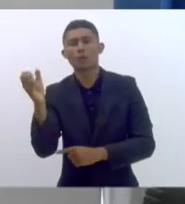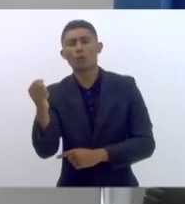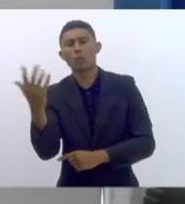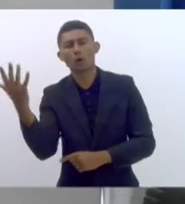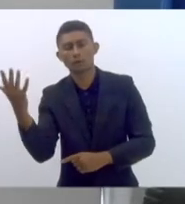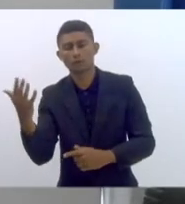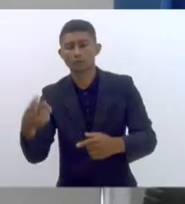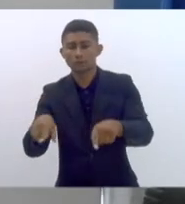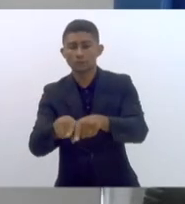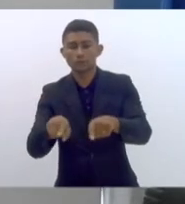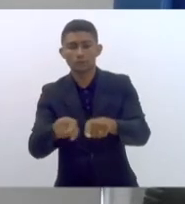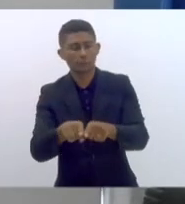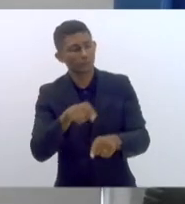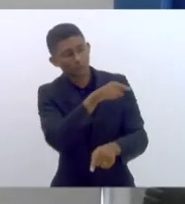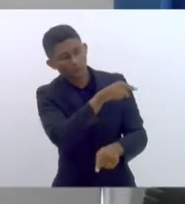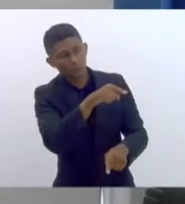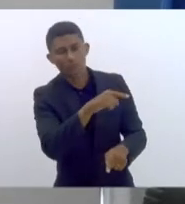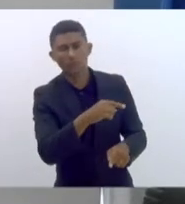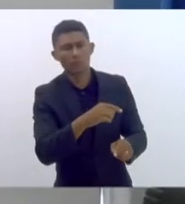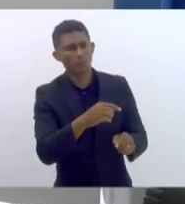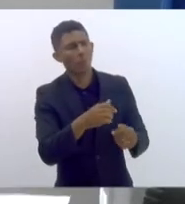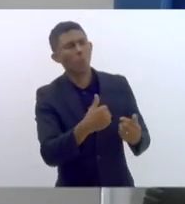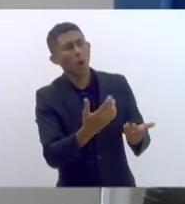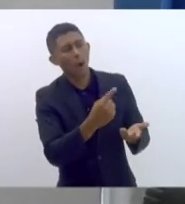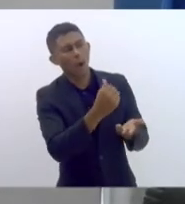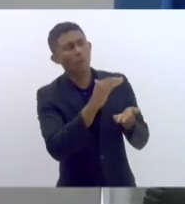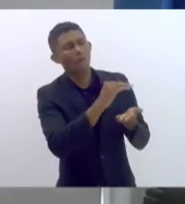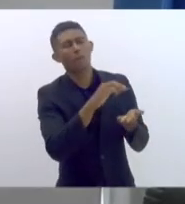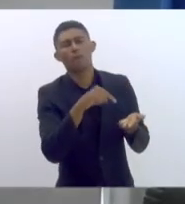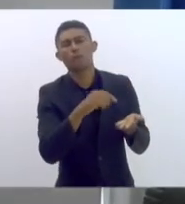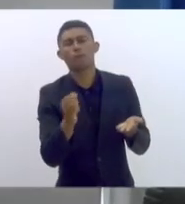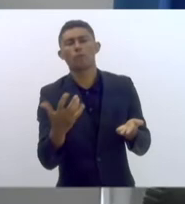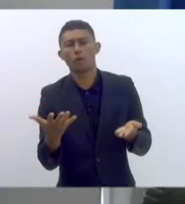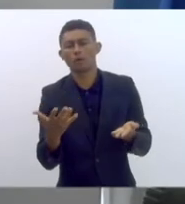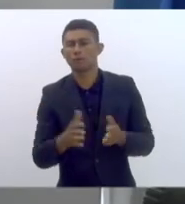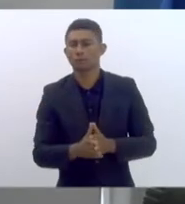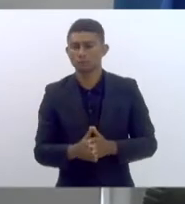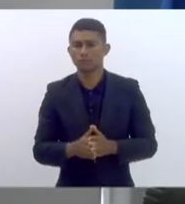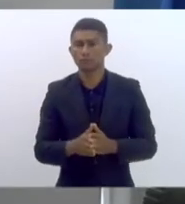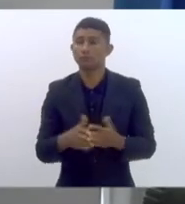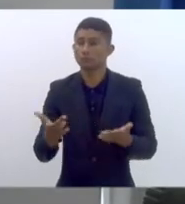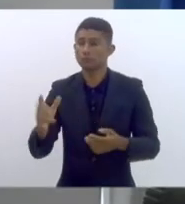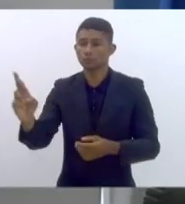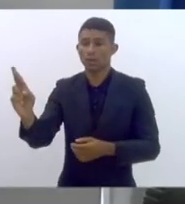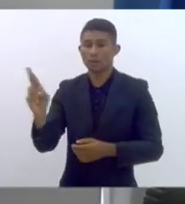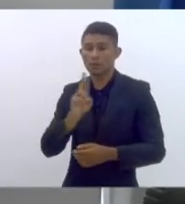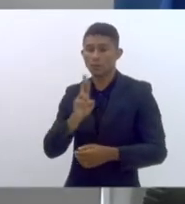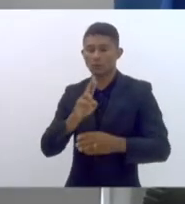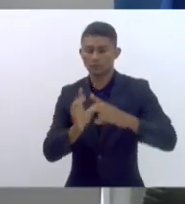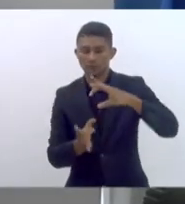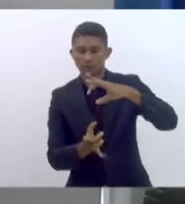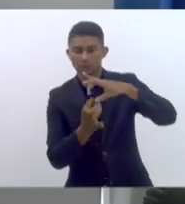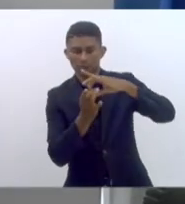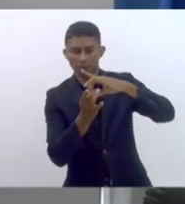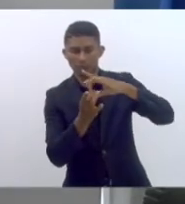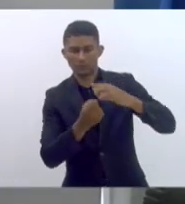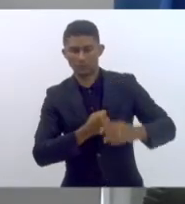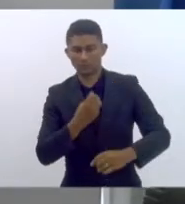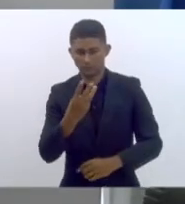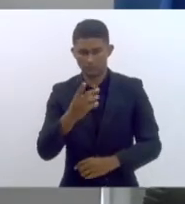foram arrestadas? Essa resposta estaria no anexo 3. É esse o anexo